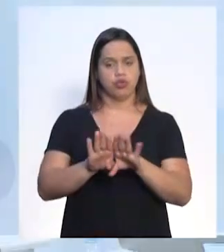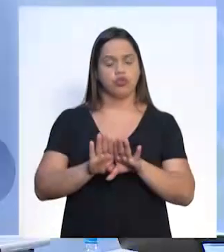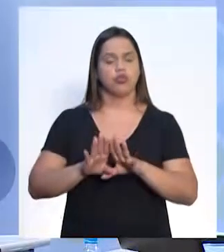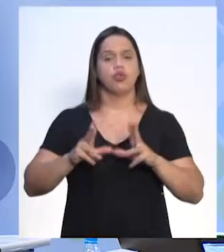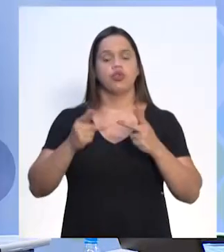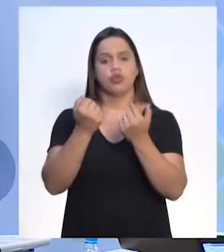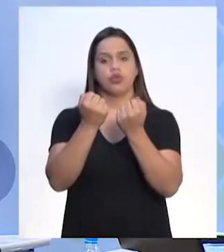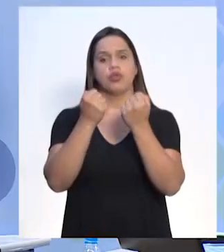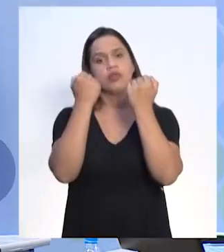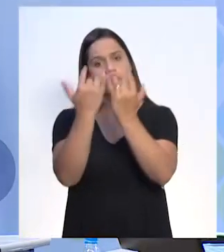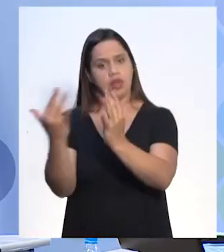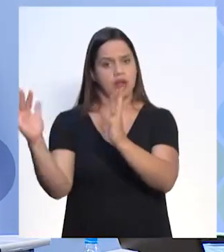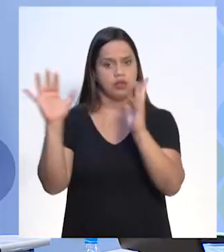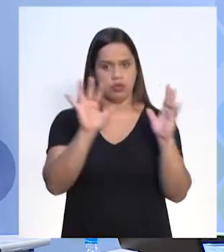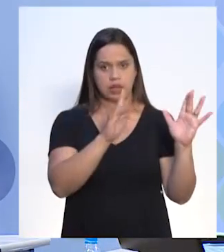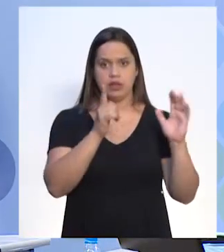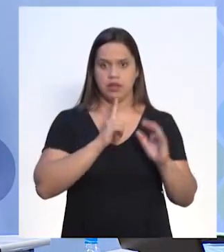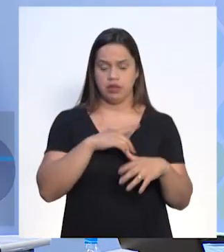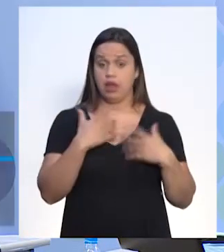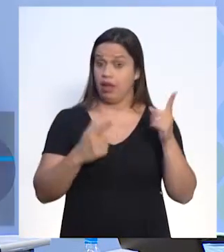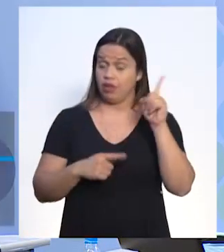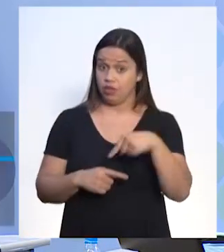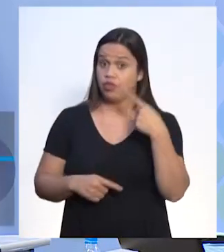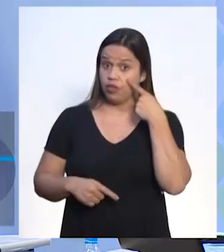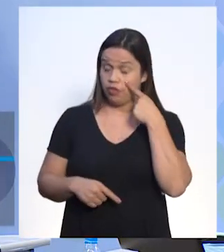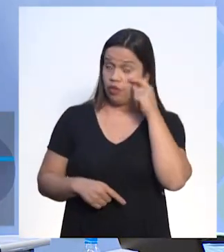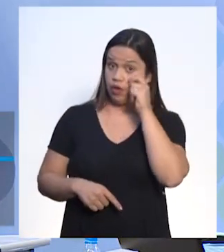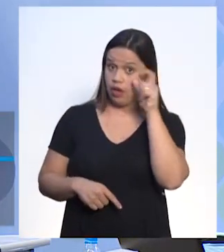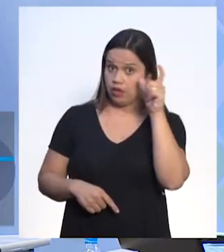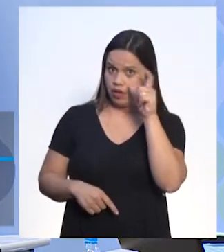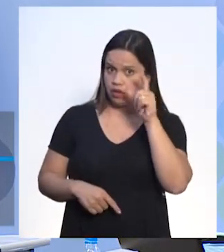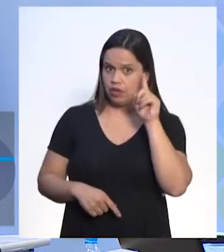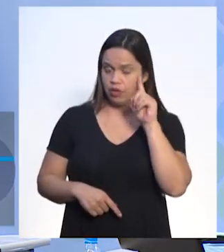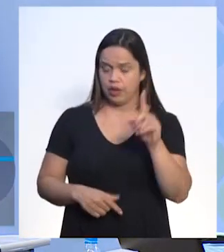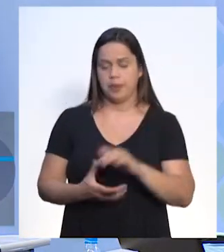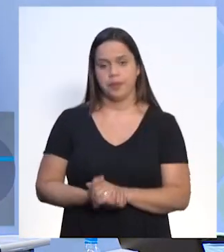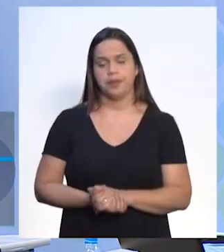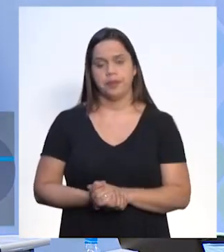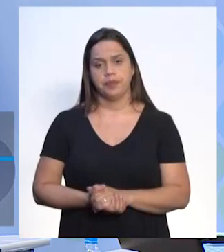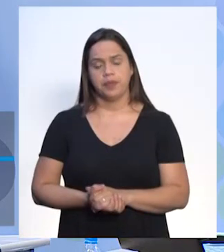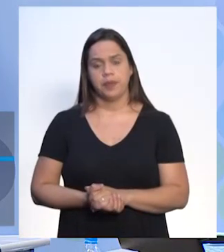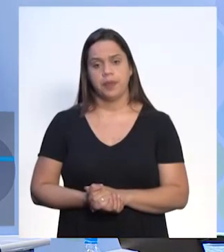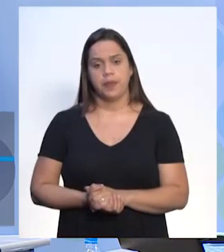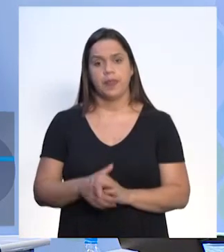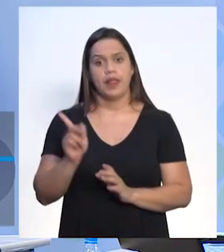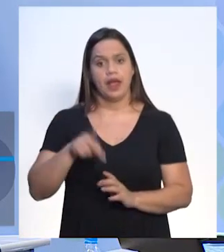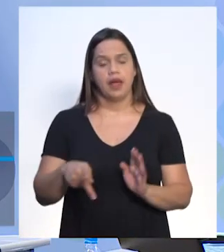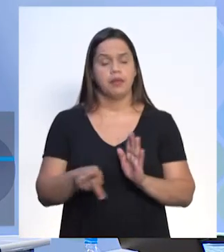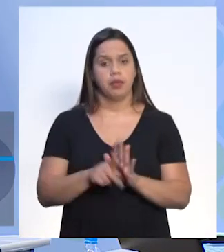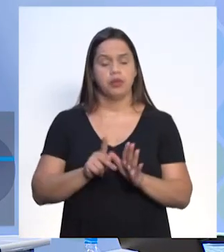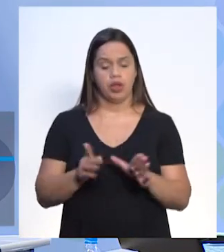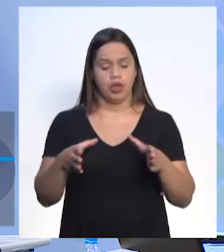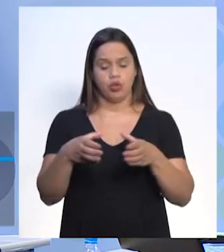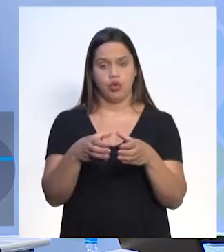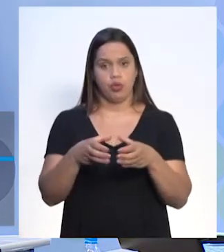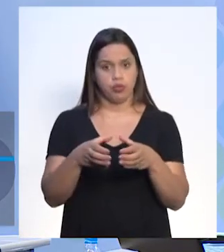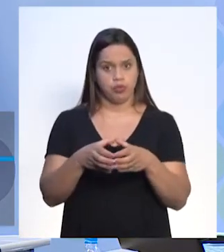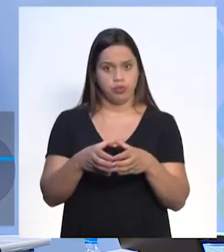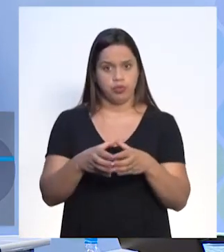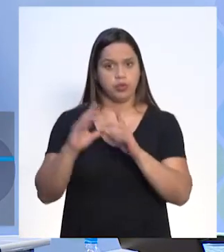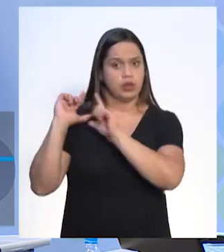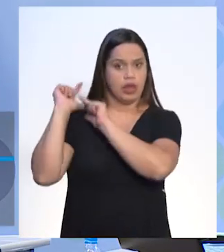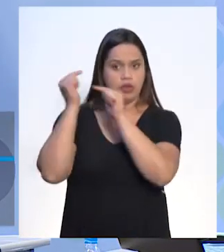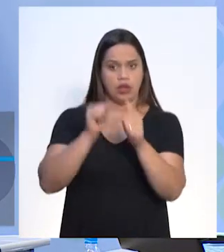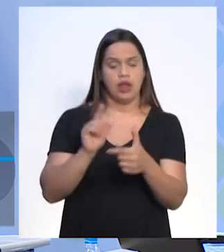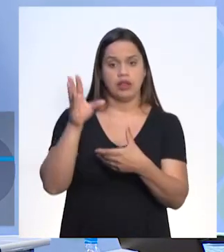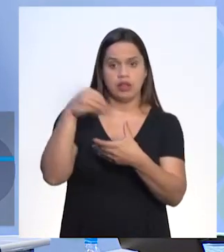recursos naturais. Isso que é interessante, né? Manter, né, as comunidades tradicionais dentro